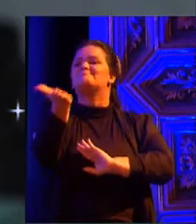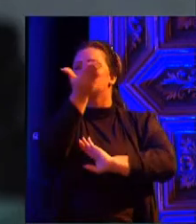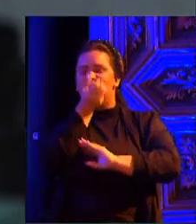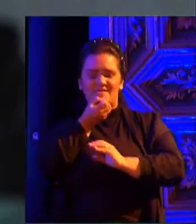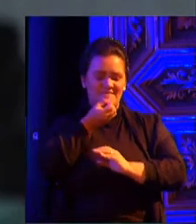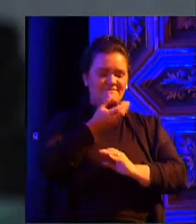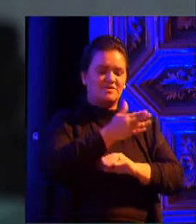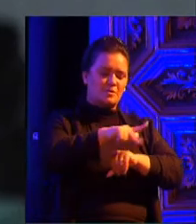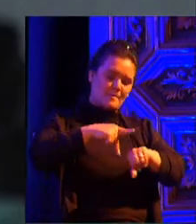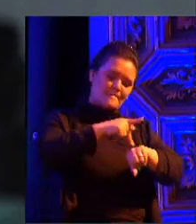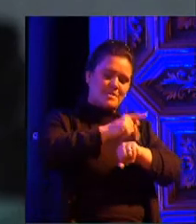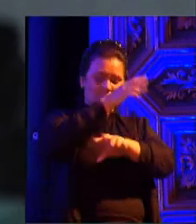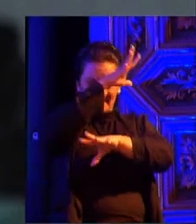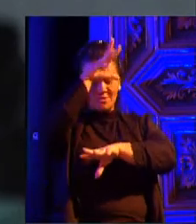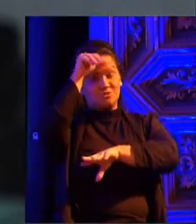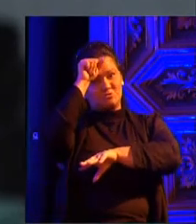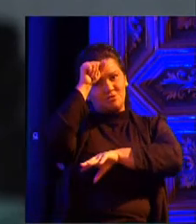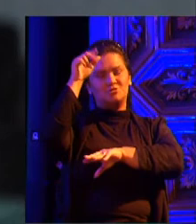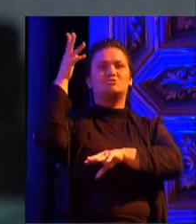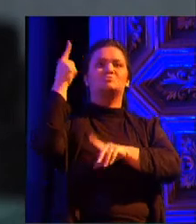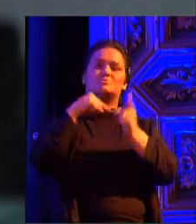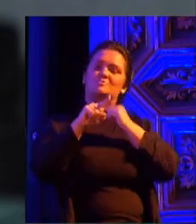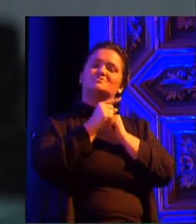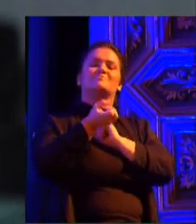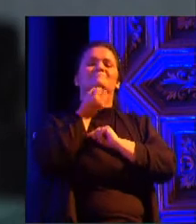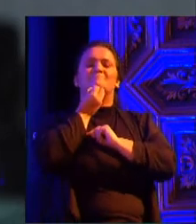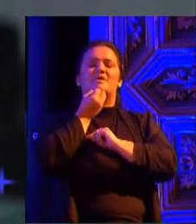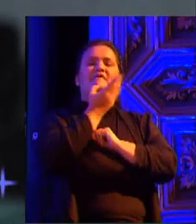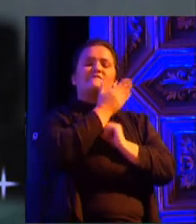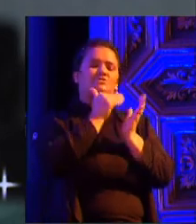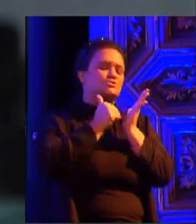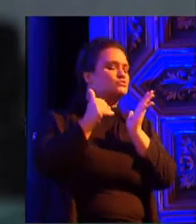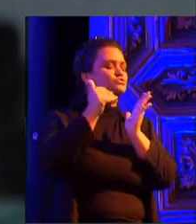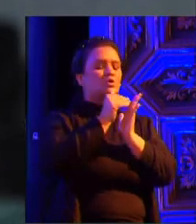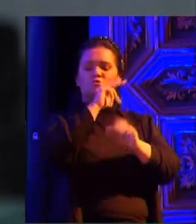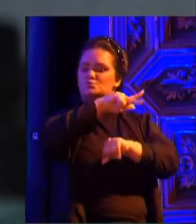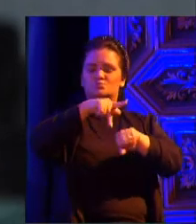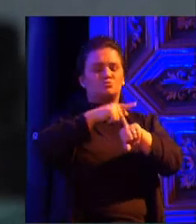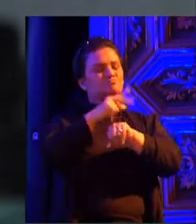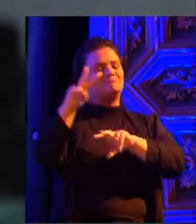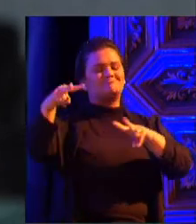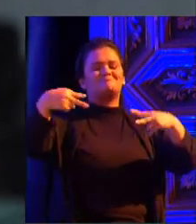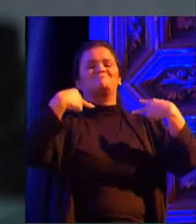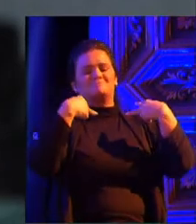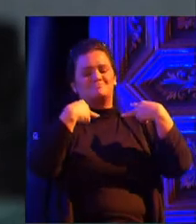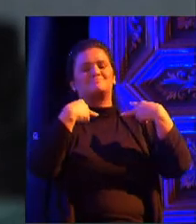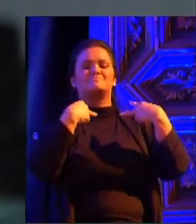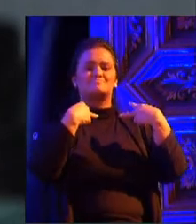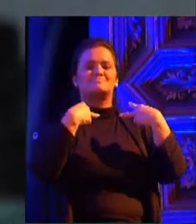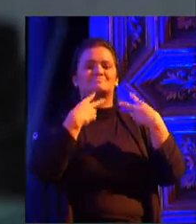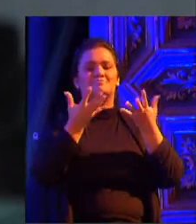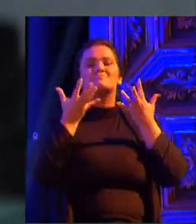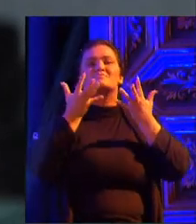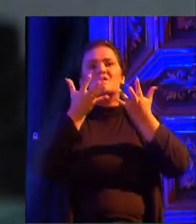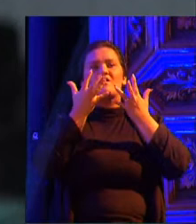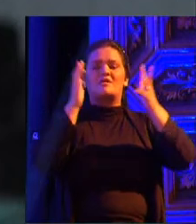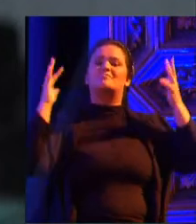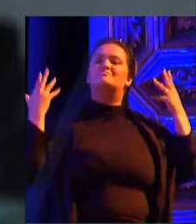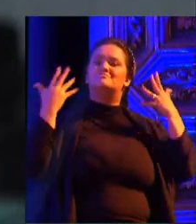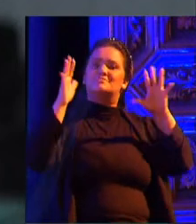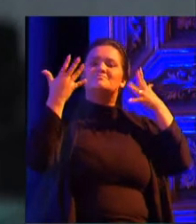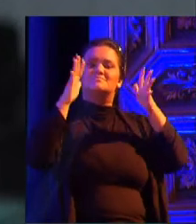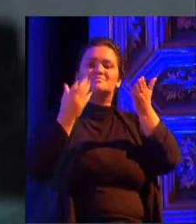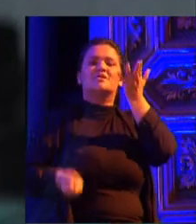Bem-vindo, Prêmio Amazônia de Música. Bem-vindo todos os prêmios que olham para nós. Eu quero parabenizar